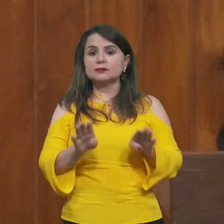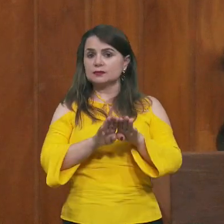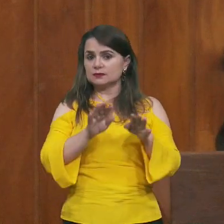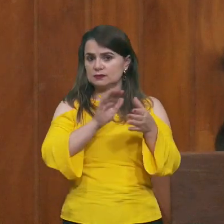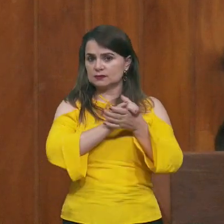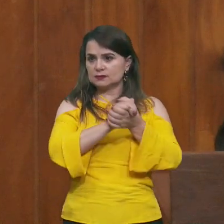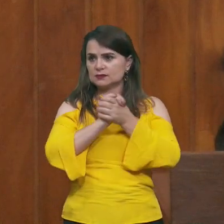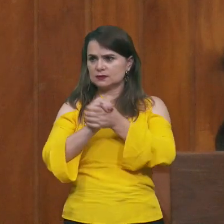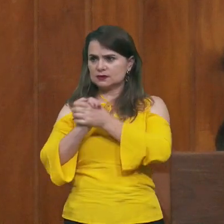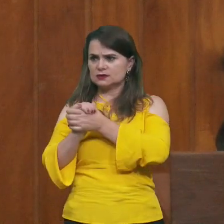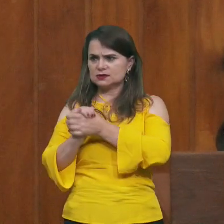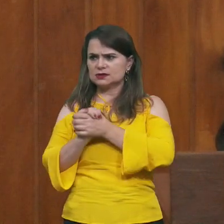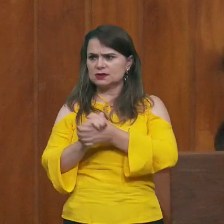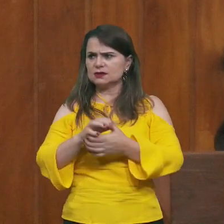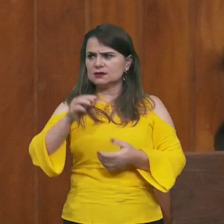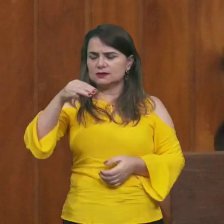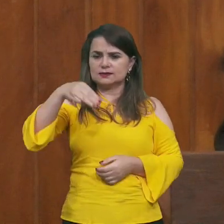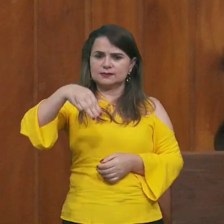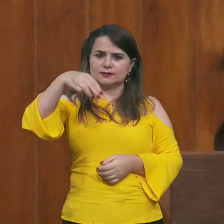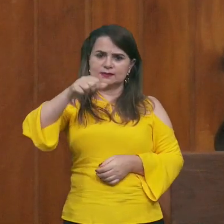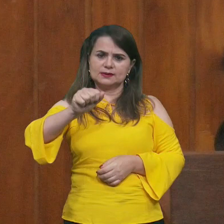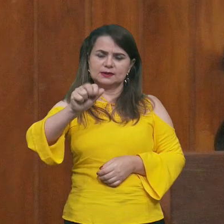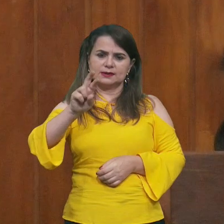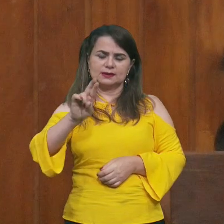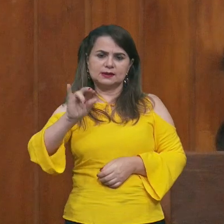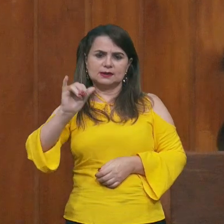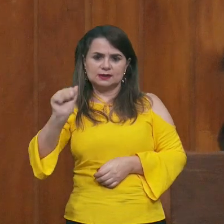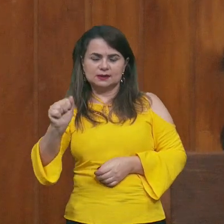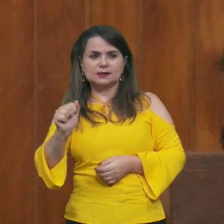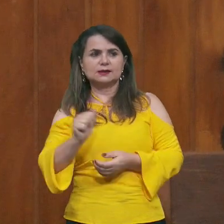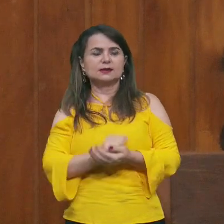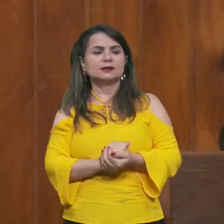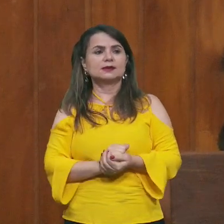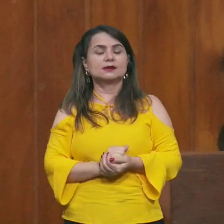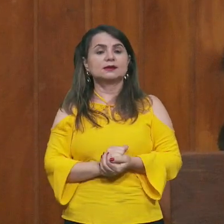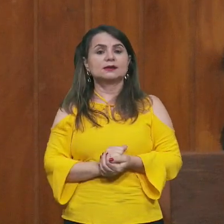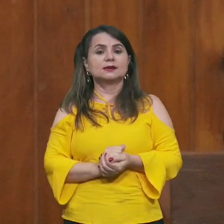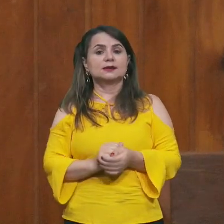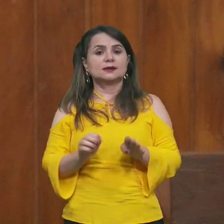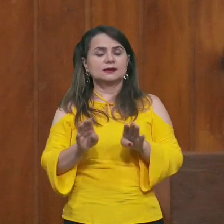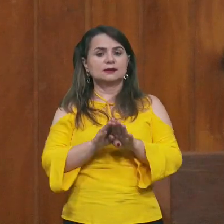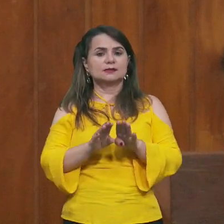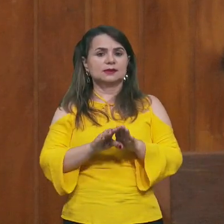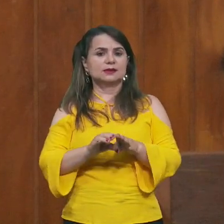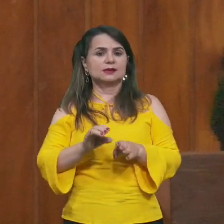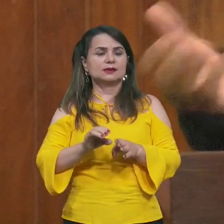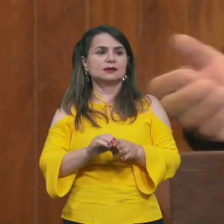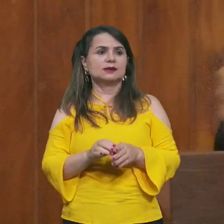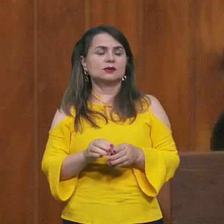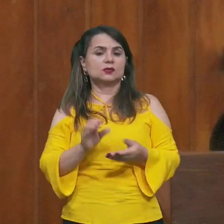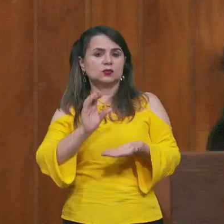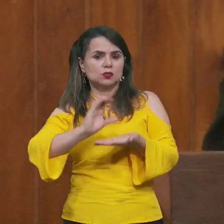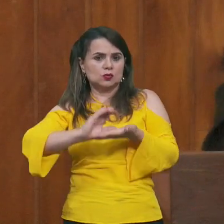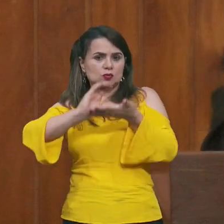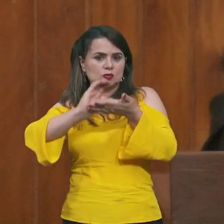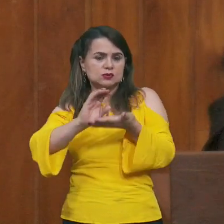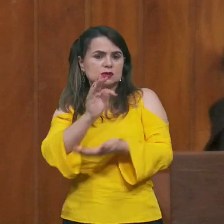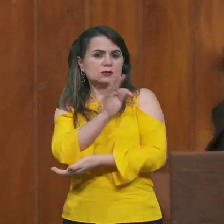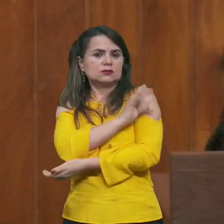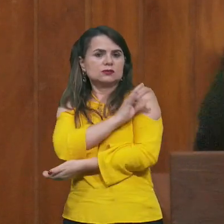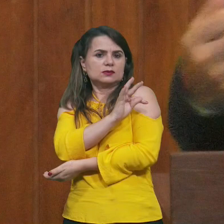Cumprimentar Maria Aparecida Mâncio Ronjoia, mais carinhosamente a Cidinha, do Conselho